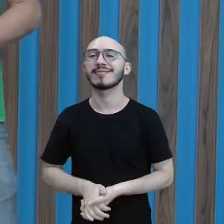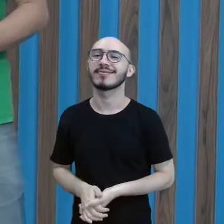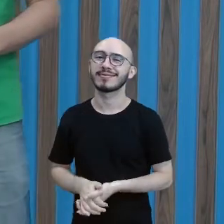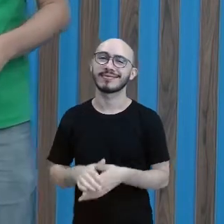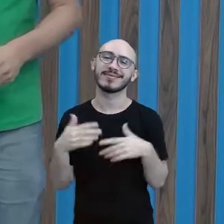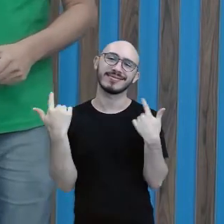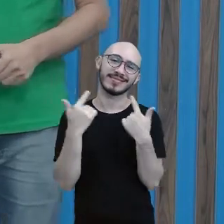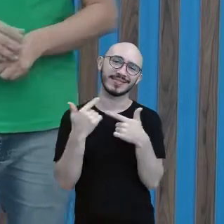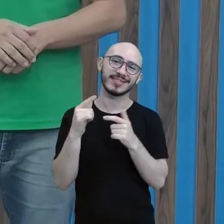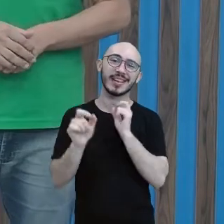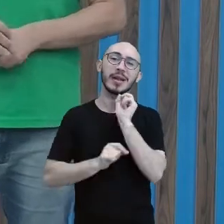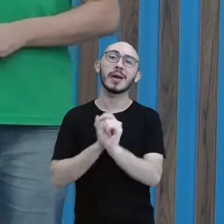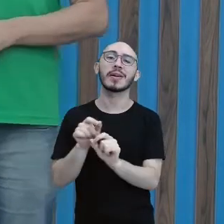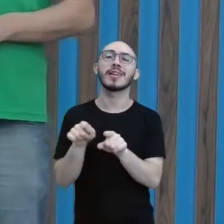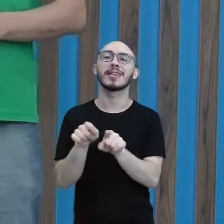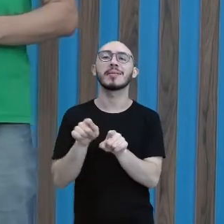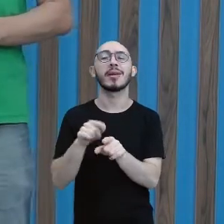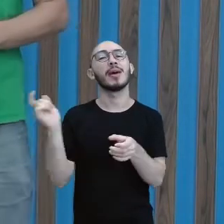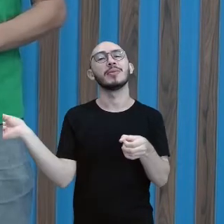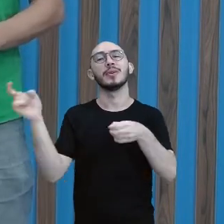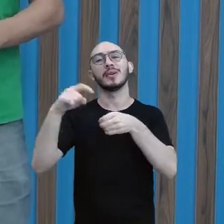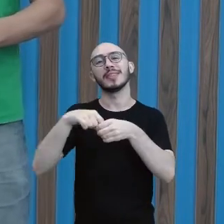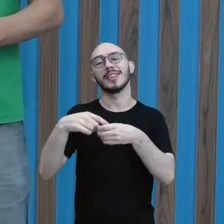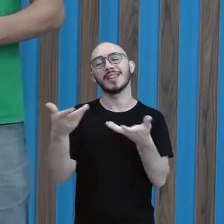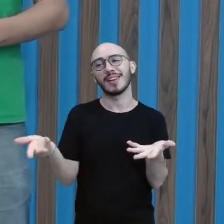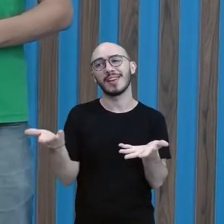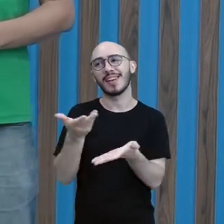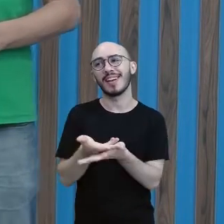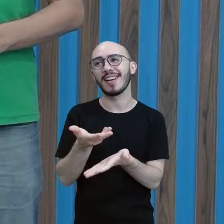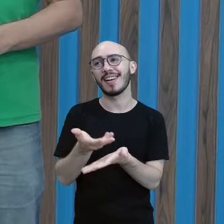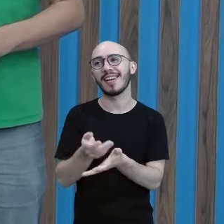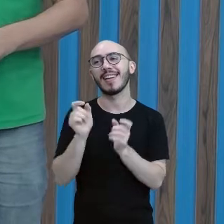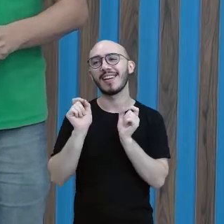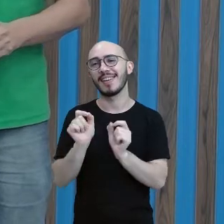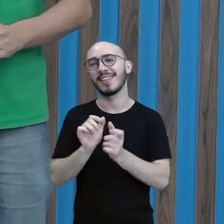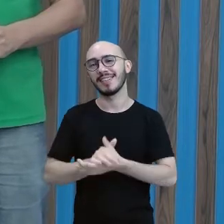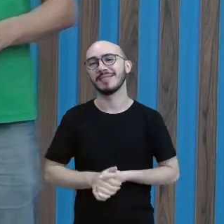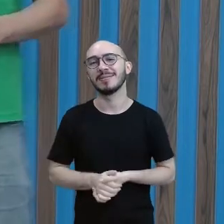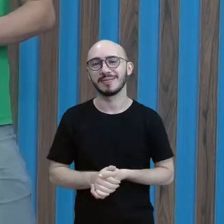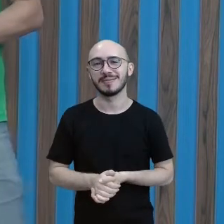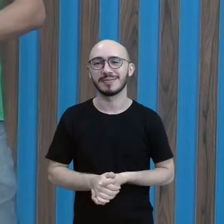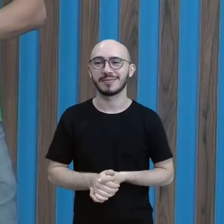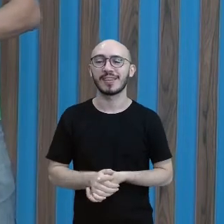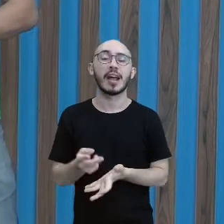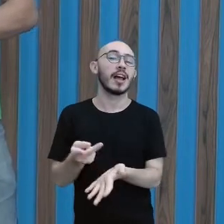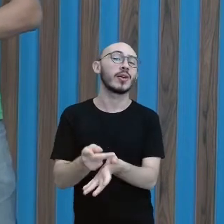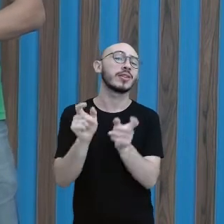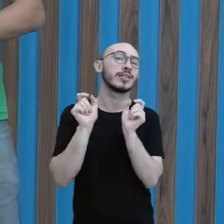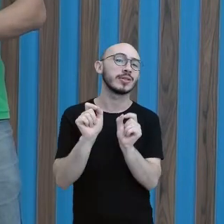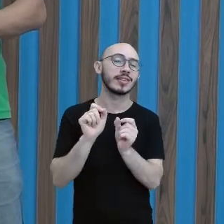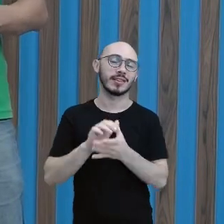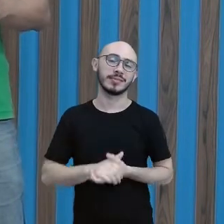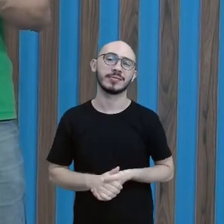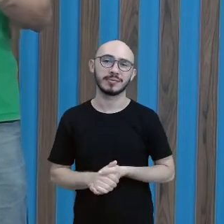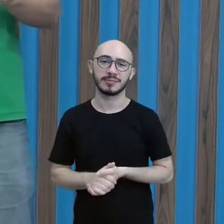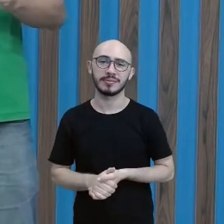Olha só, gente. Mas voltando aqui à nossa questão, né? O que acontece é o seguinte,